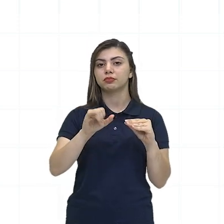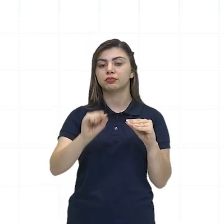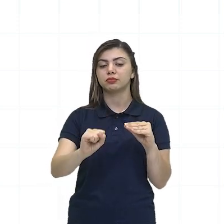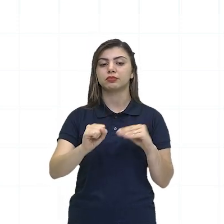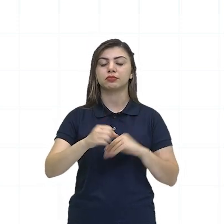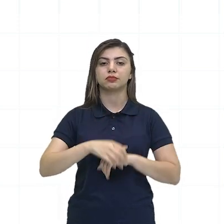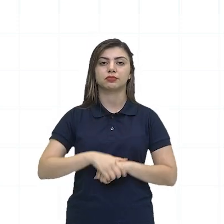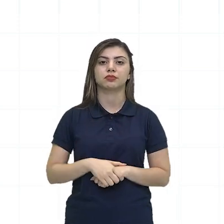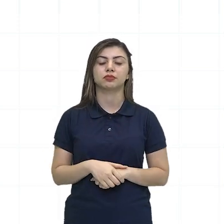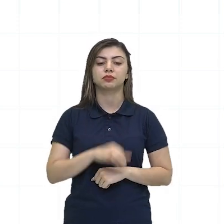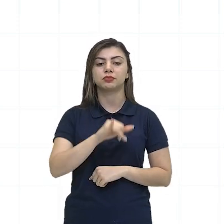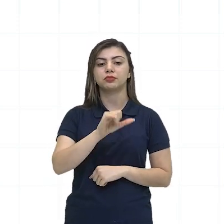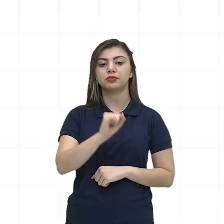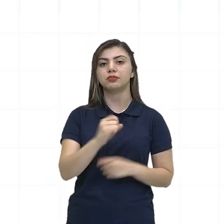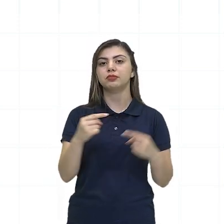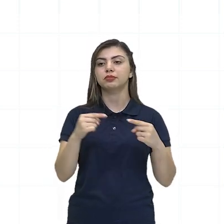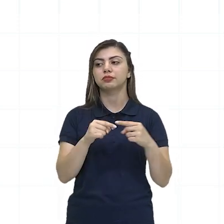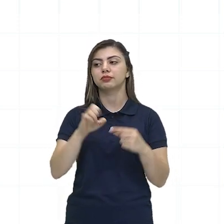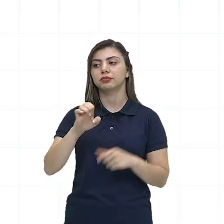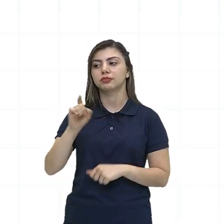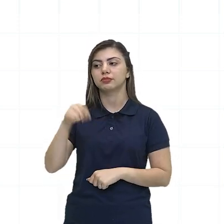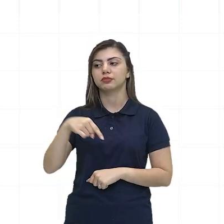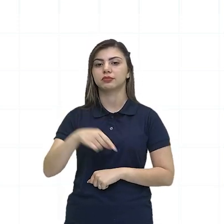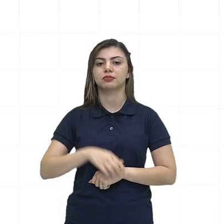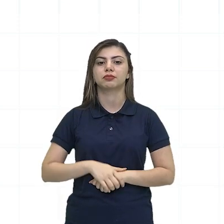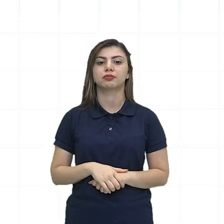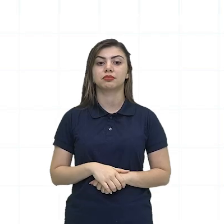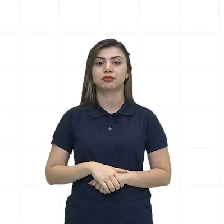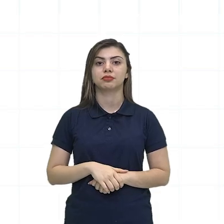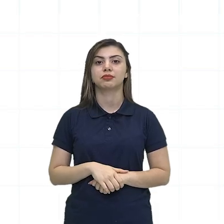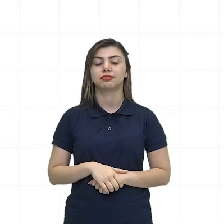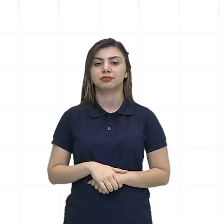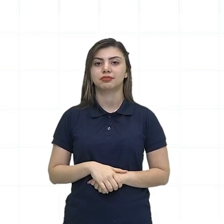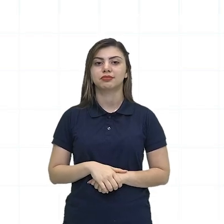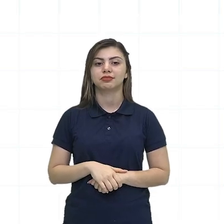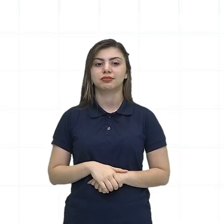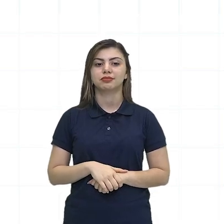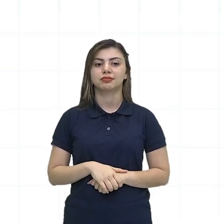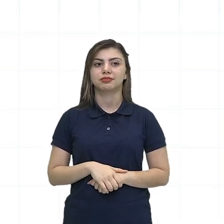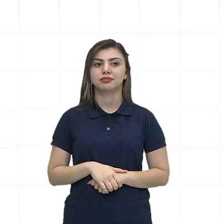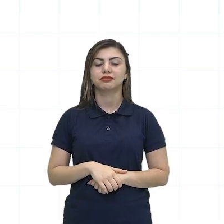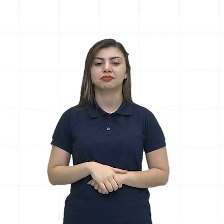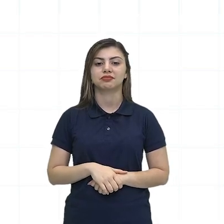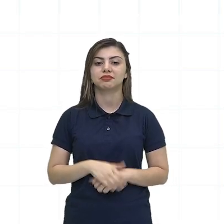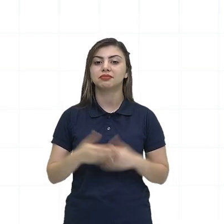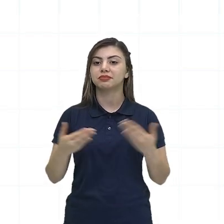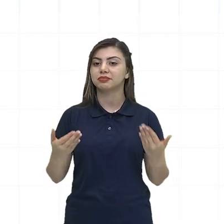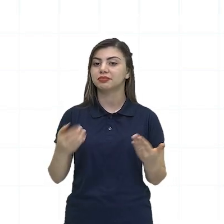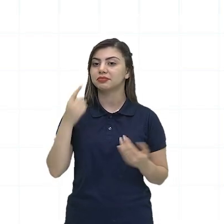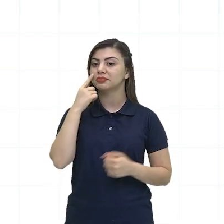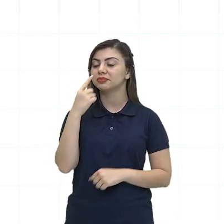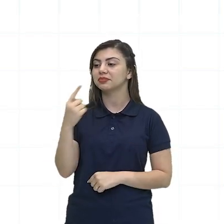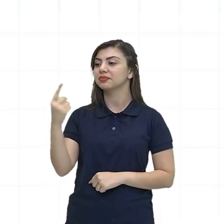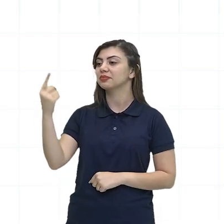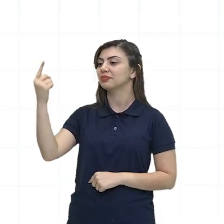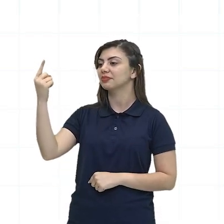meu nome é Paulo. Certo? E, na sequência, né?